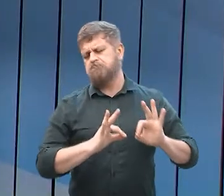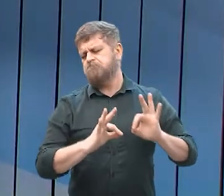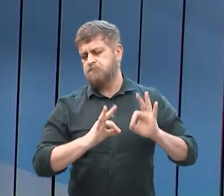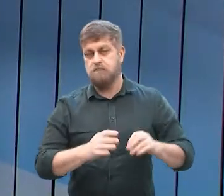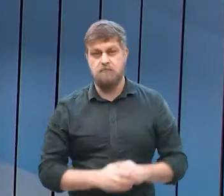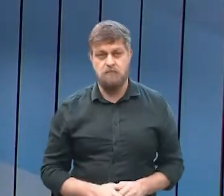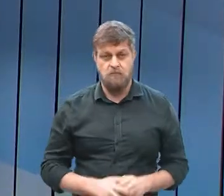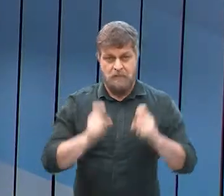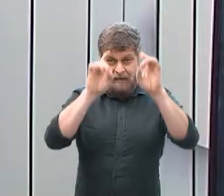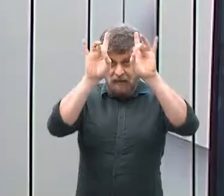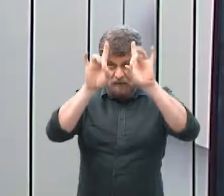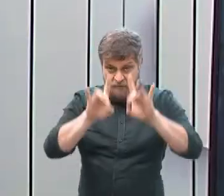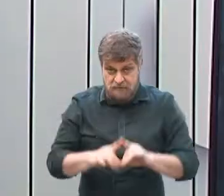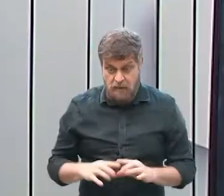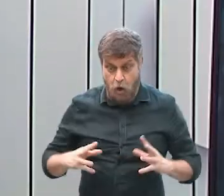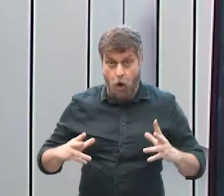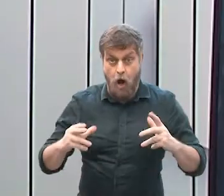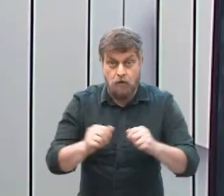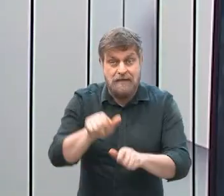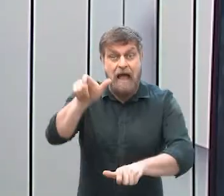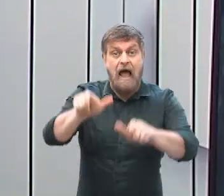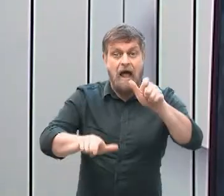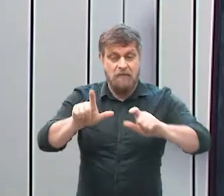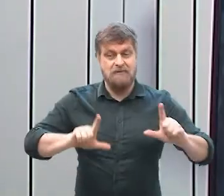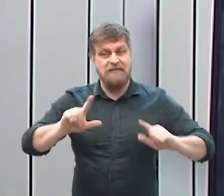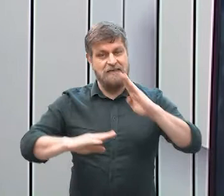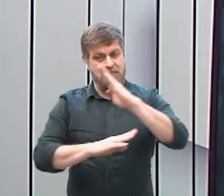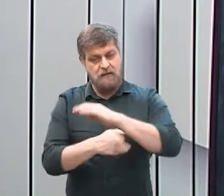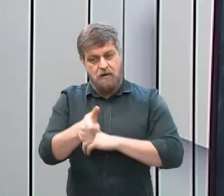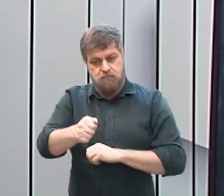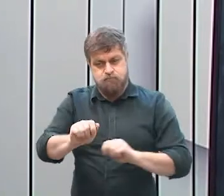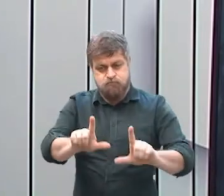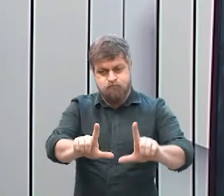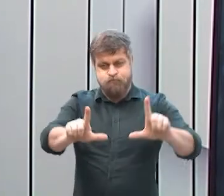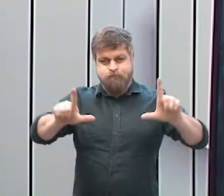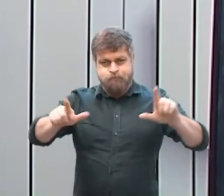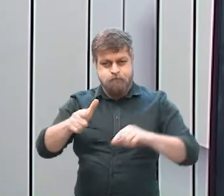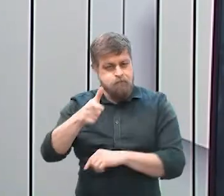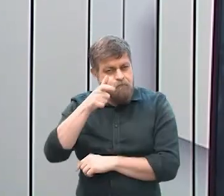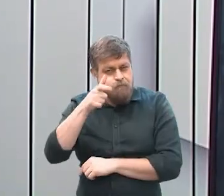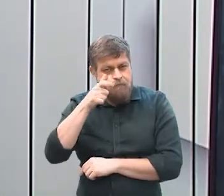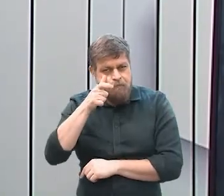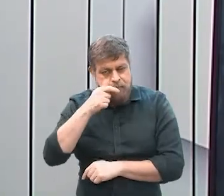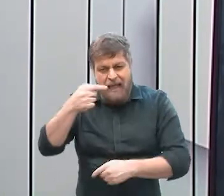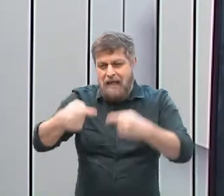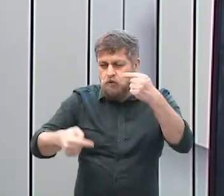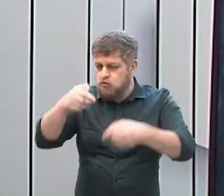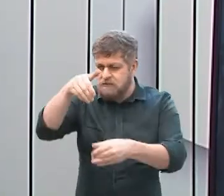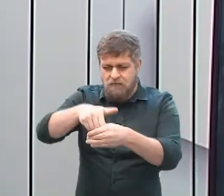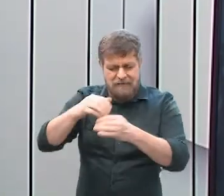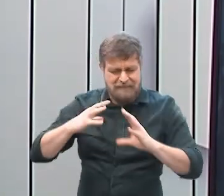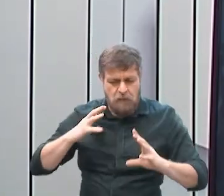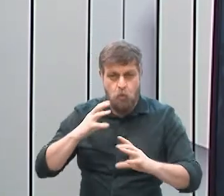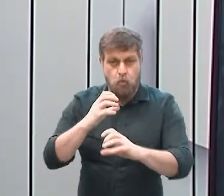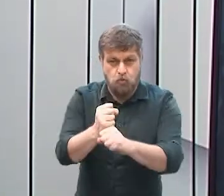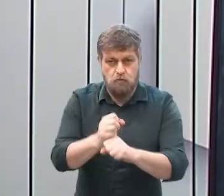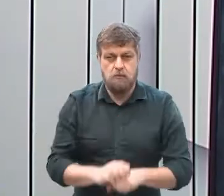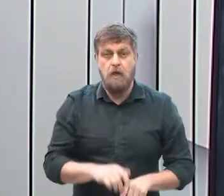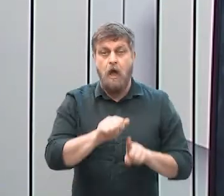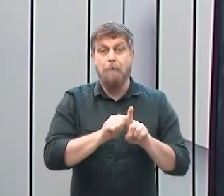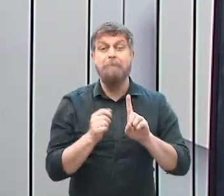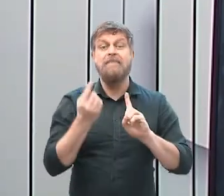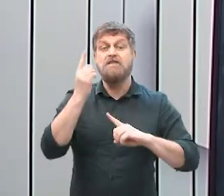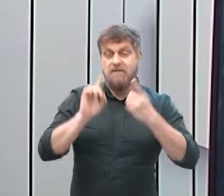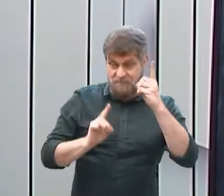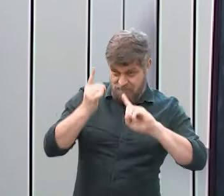reuniões extraordinárias, você aí de casa acompanha aqui na TV Câmara Campinas, todas as discussões e votações. No mês de